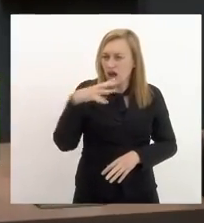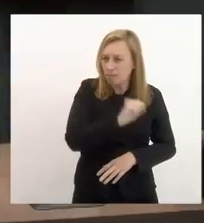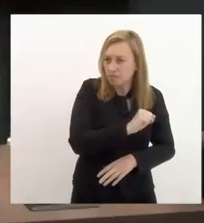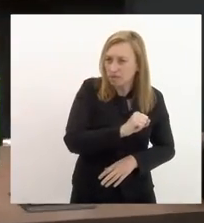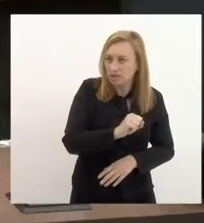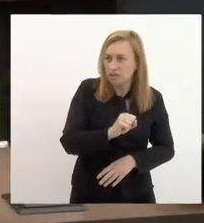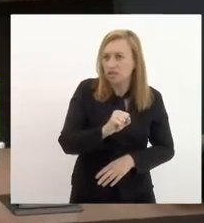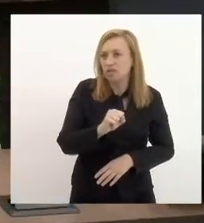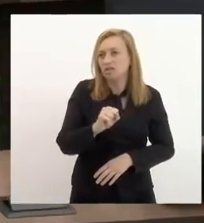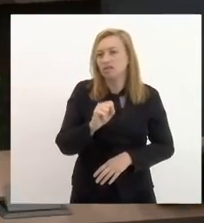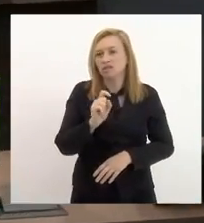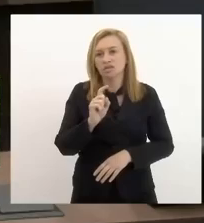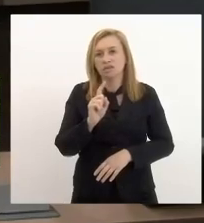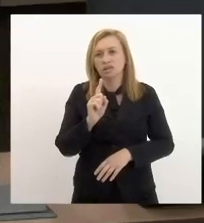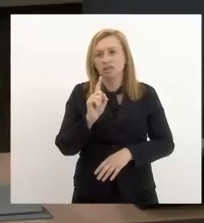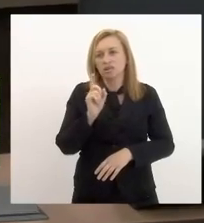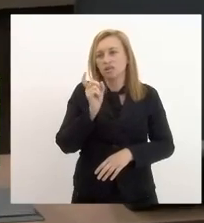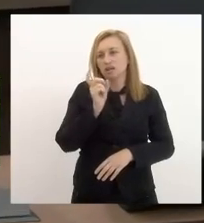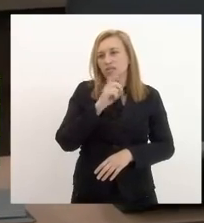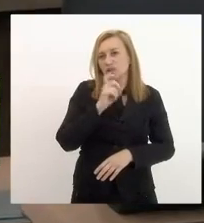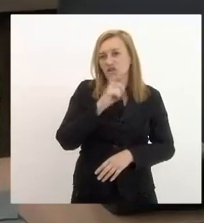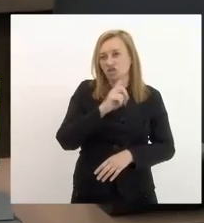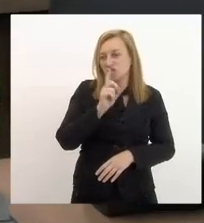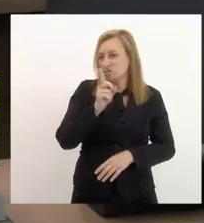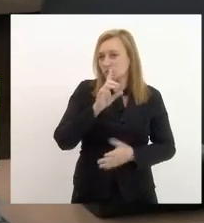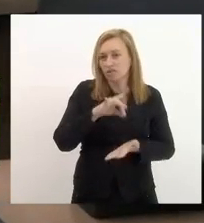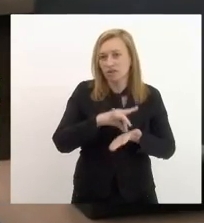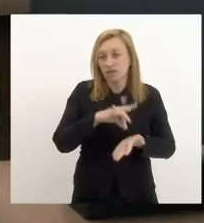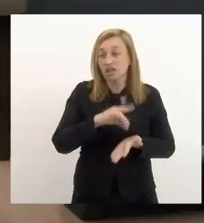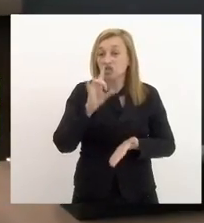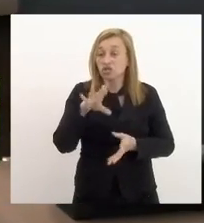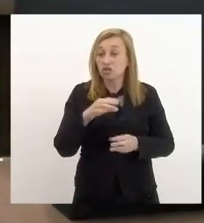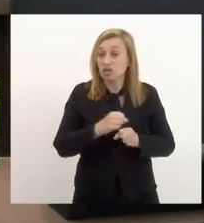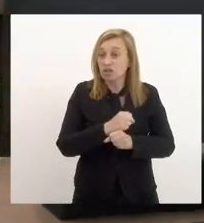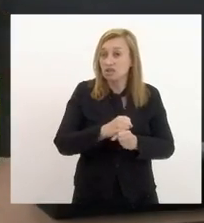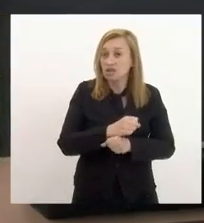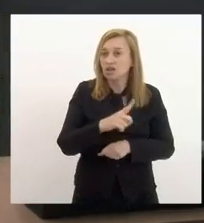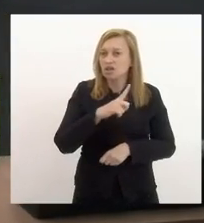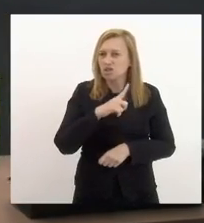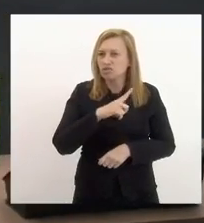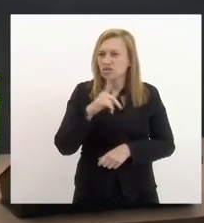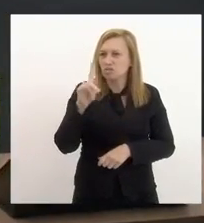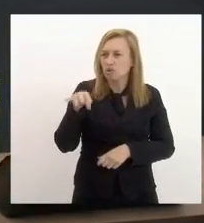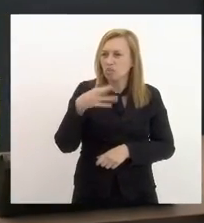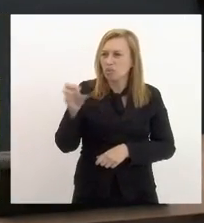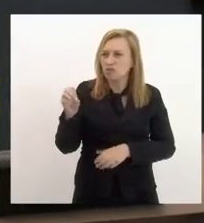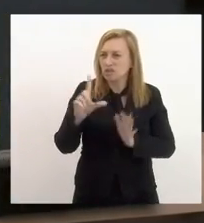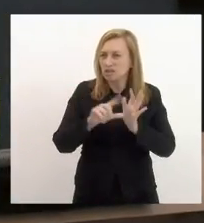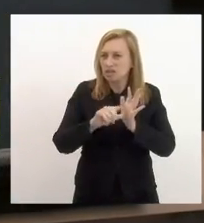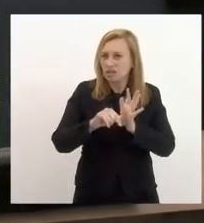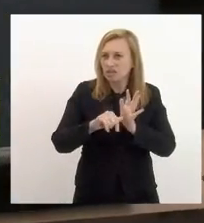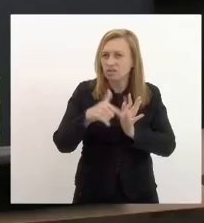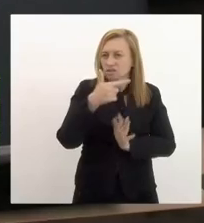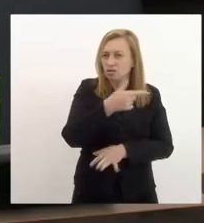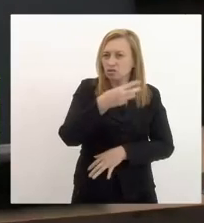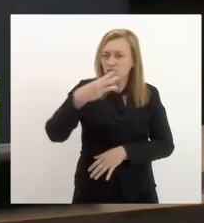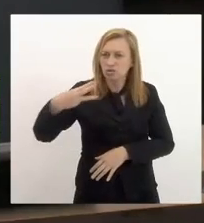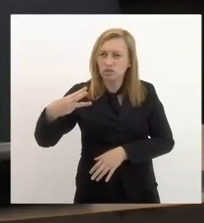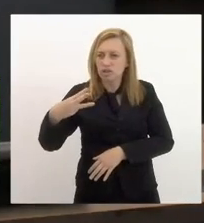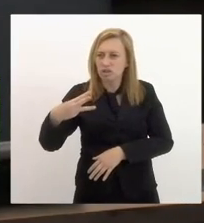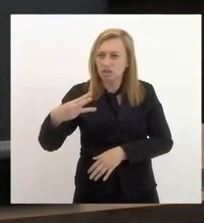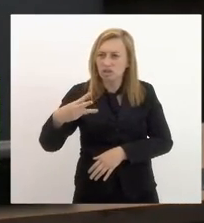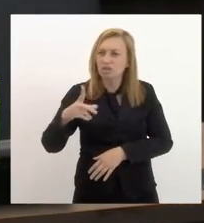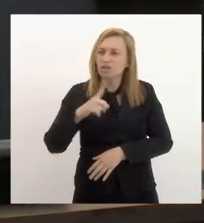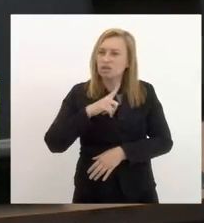ela é inexistente não é uma verdade são esse ano nós tivemos promoções atrasadas desde 2013